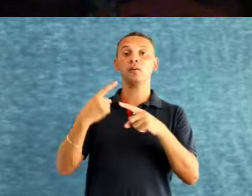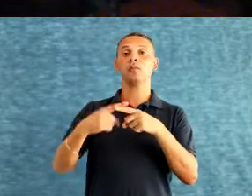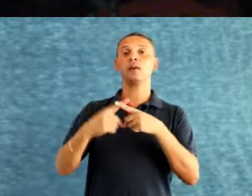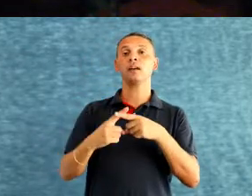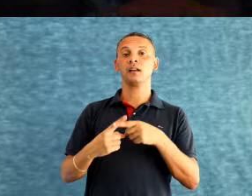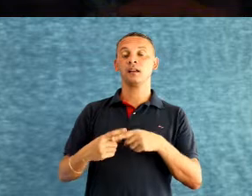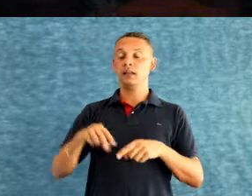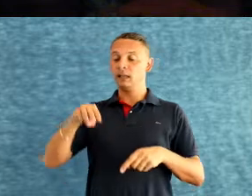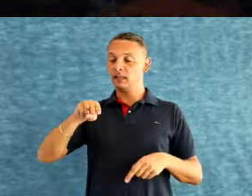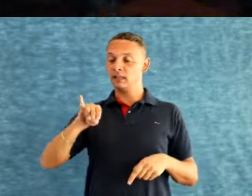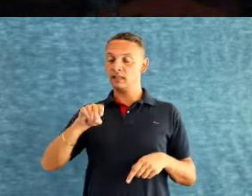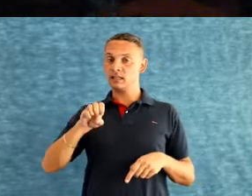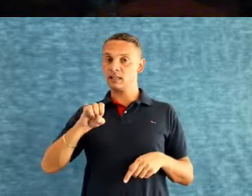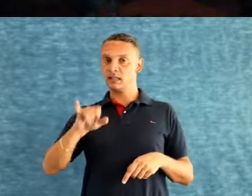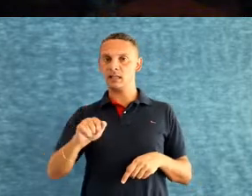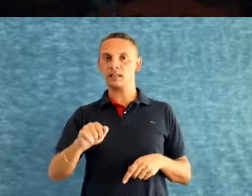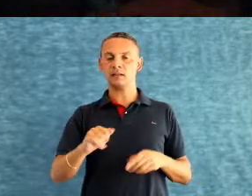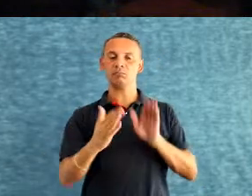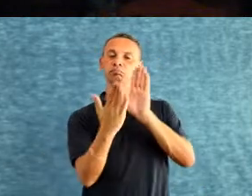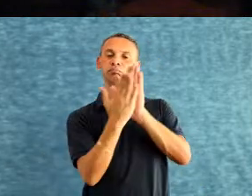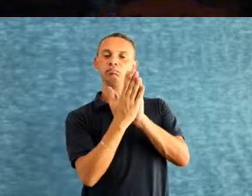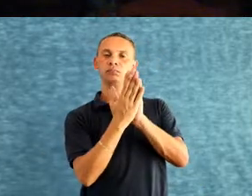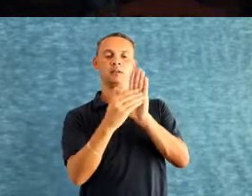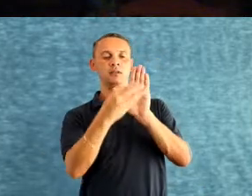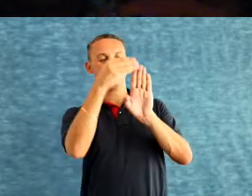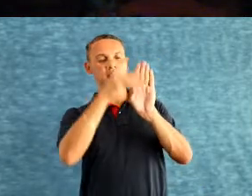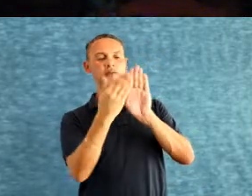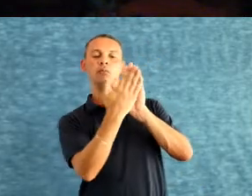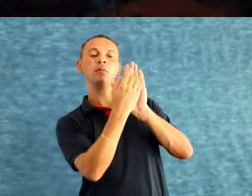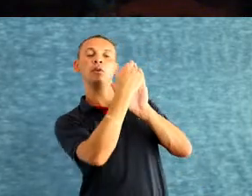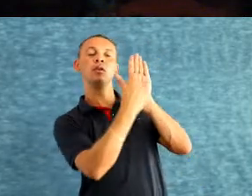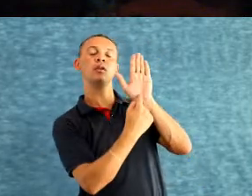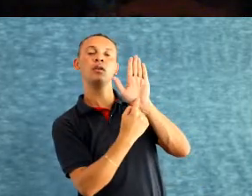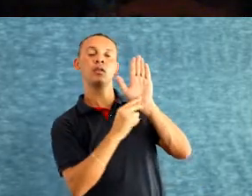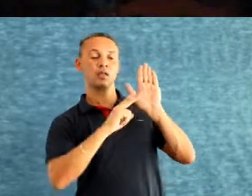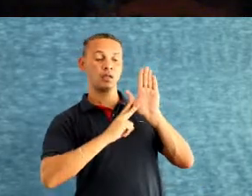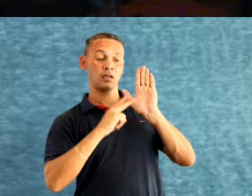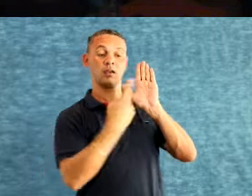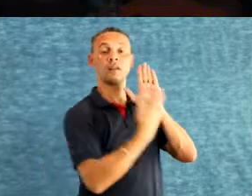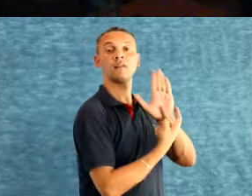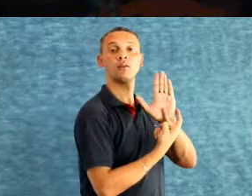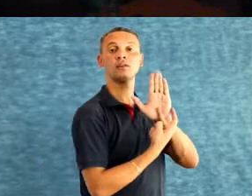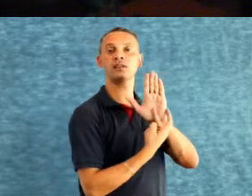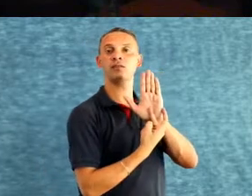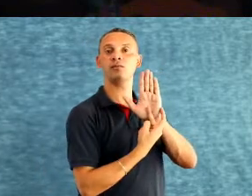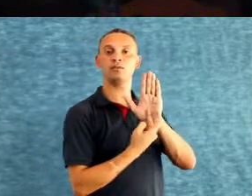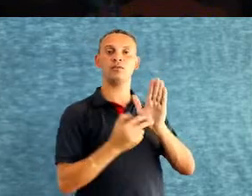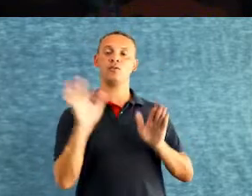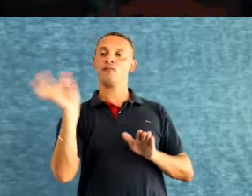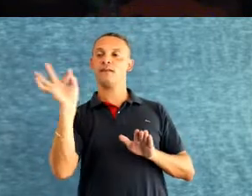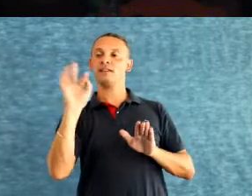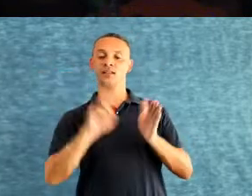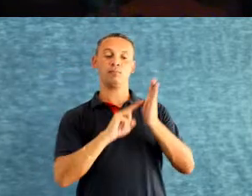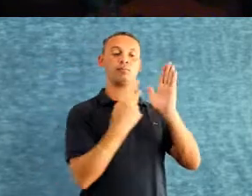própria Nízia, que imprimiu na capa do seu livro o seguinte, traduzido livremente do francês para o